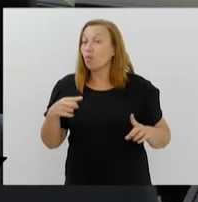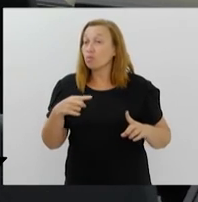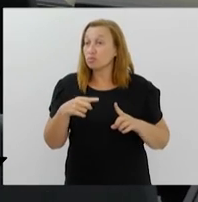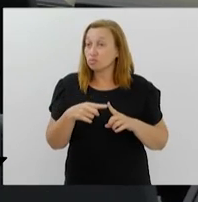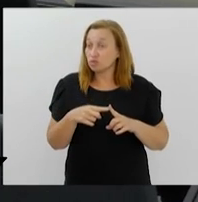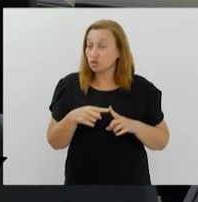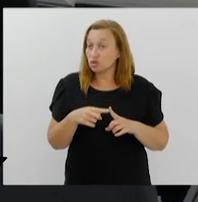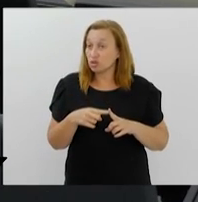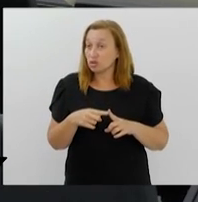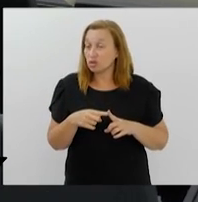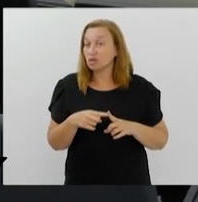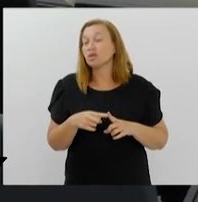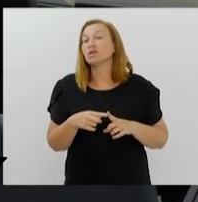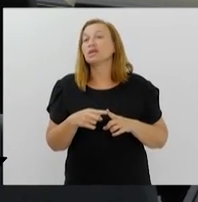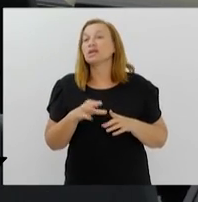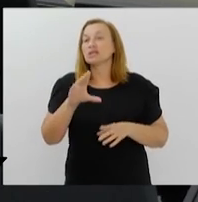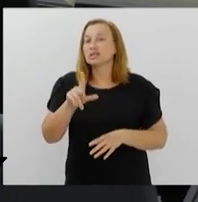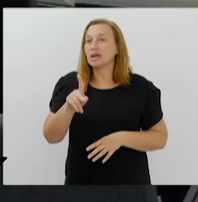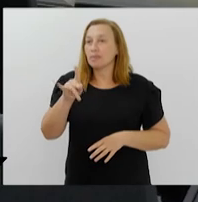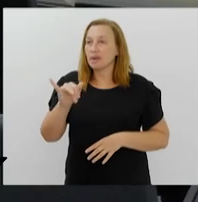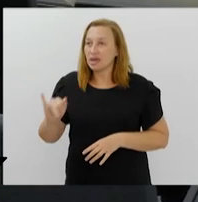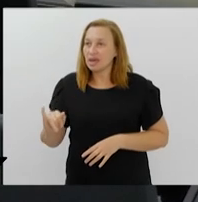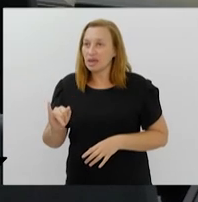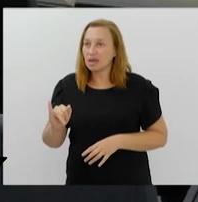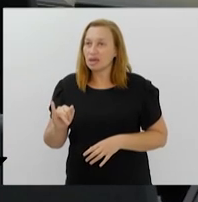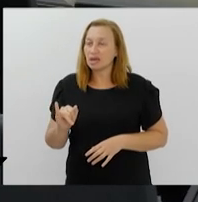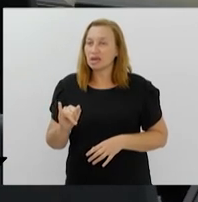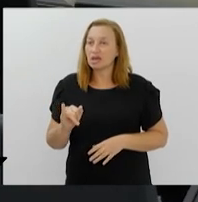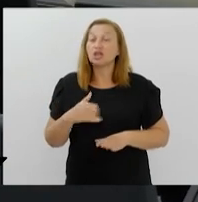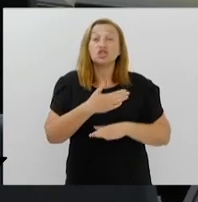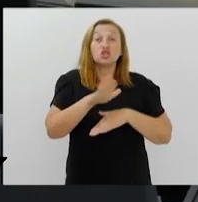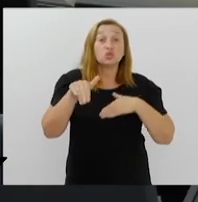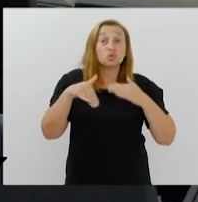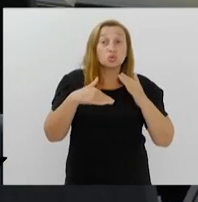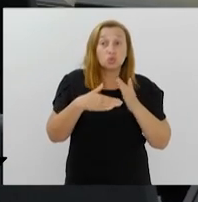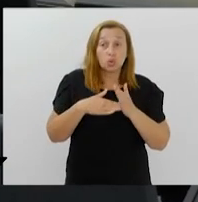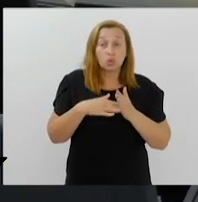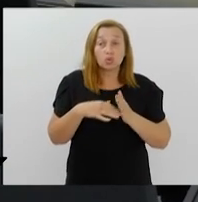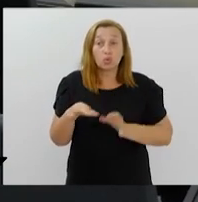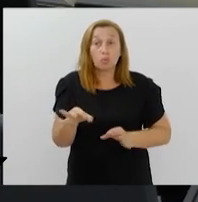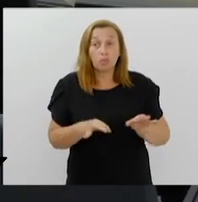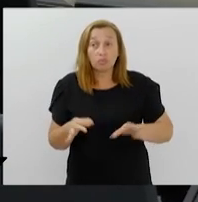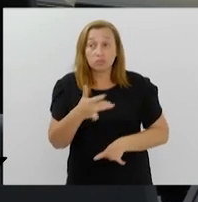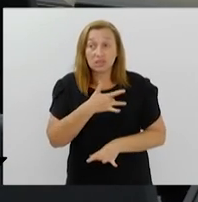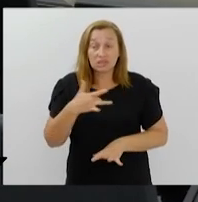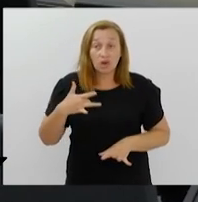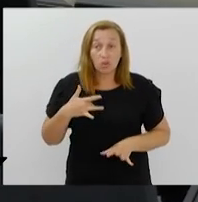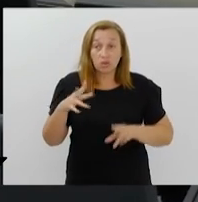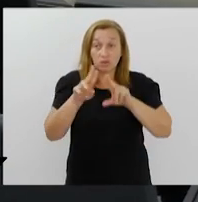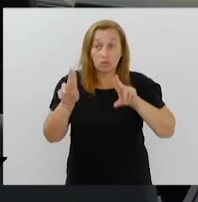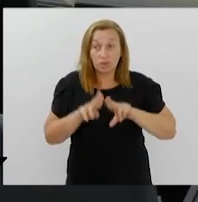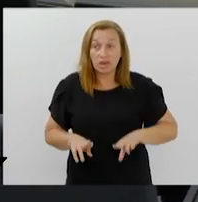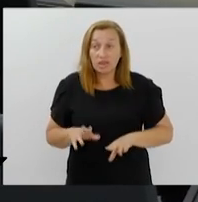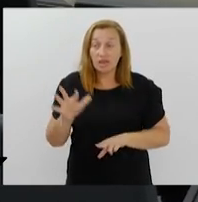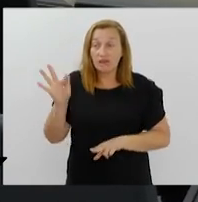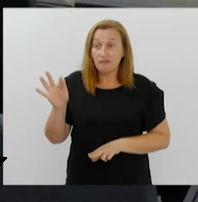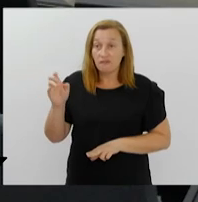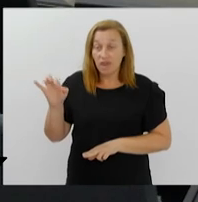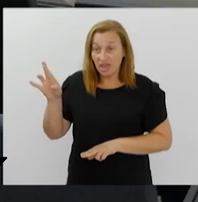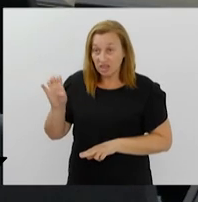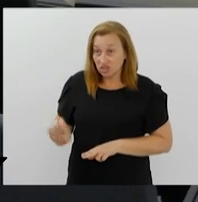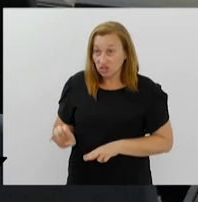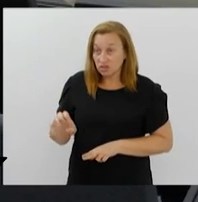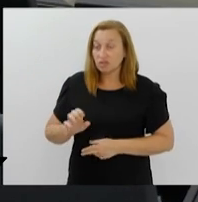rescisões unilaterais das operadoras todas elas Inclusive a Unimed ferge que